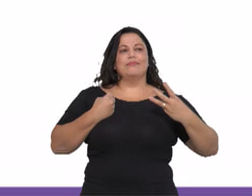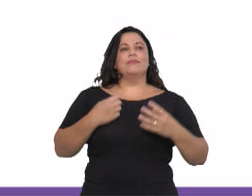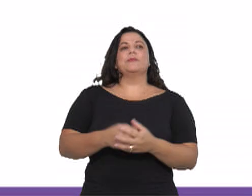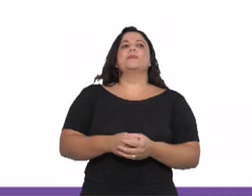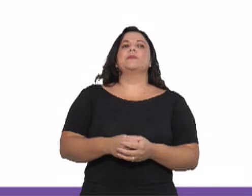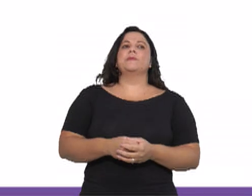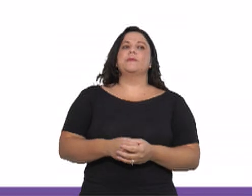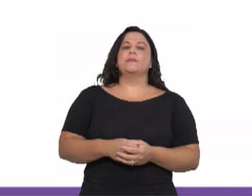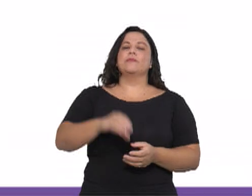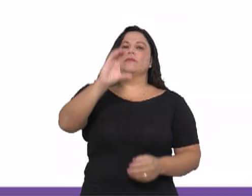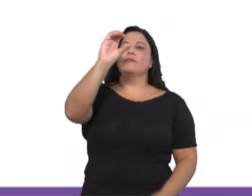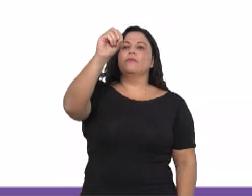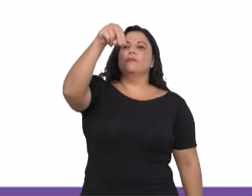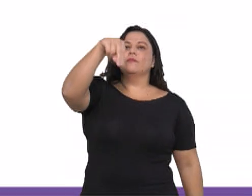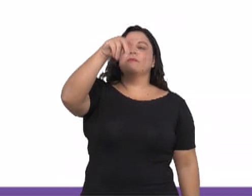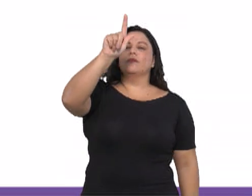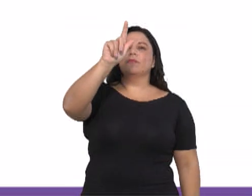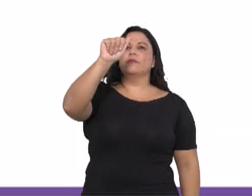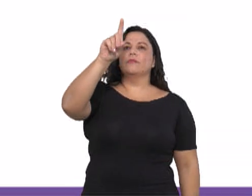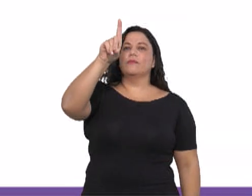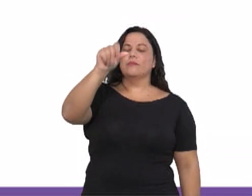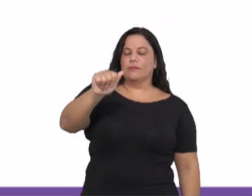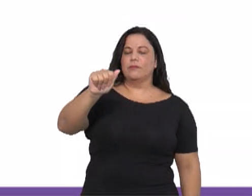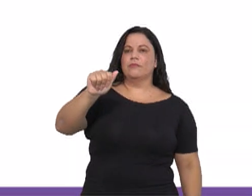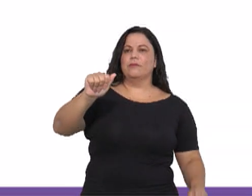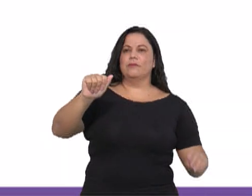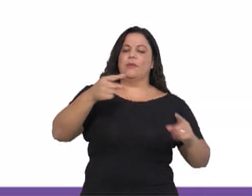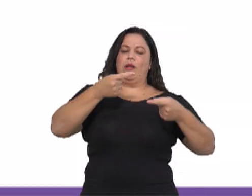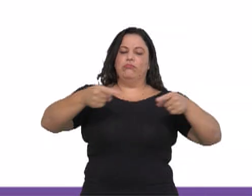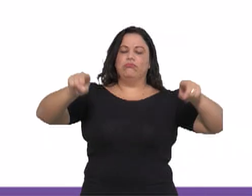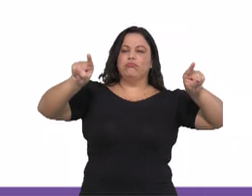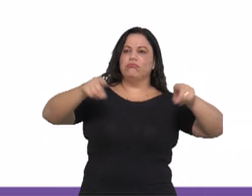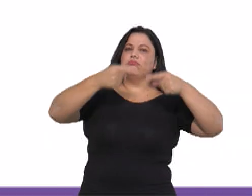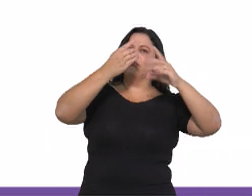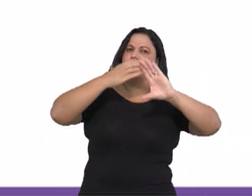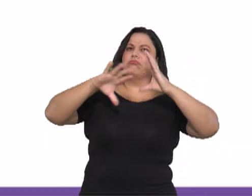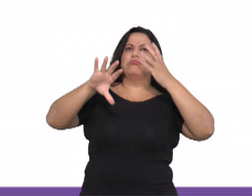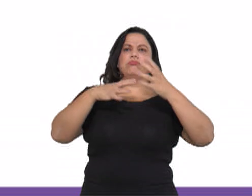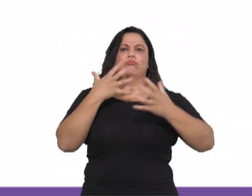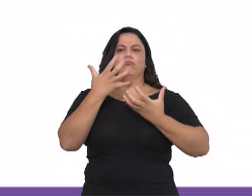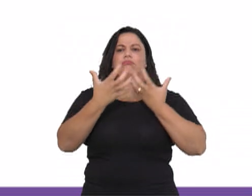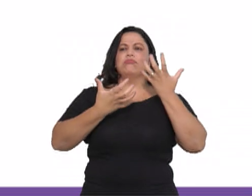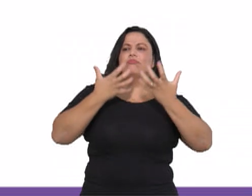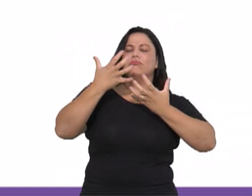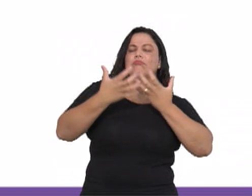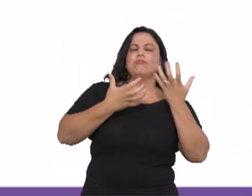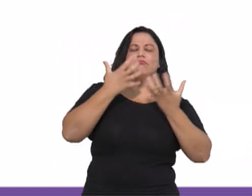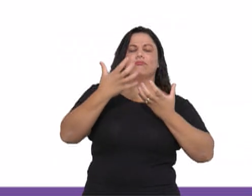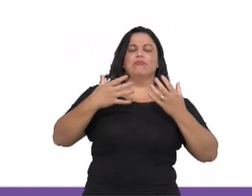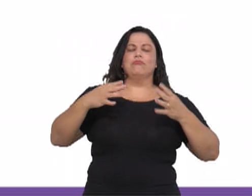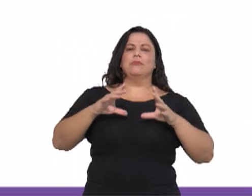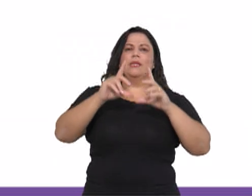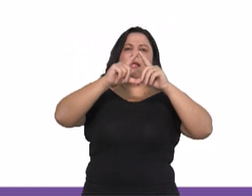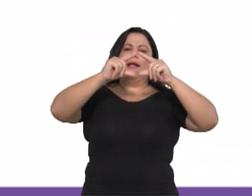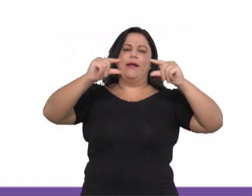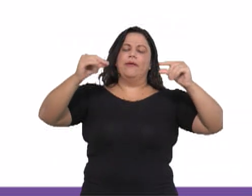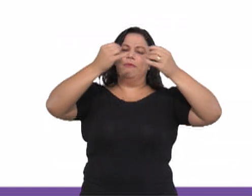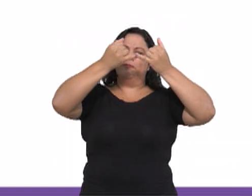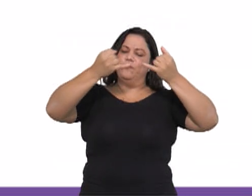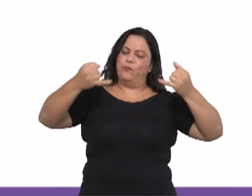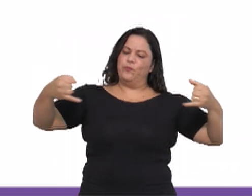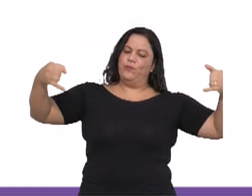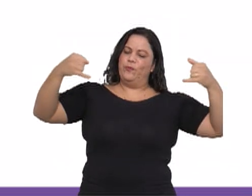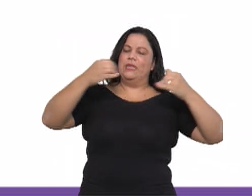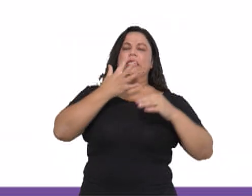A congada. Festa onde se dança e canta com roupas e fitas coloridas. É uma herança cultural